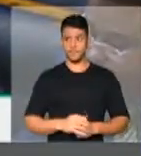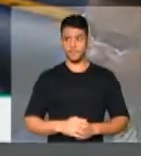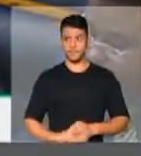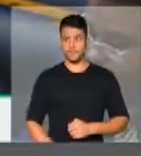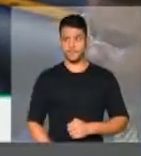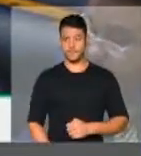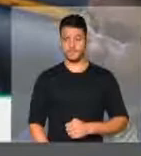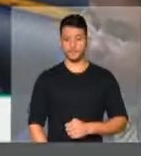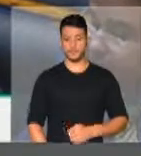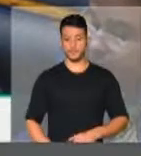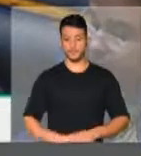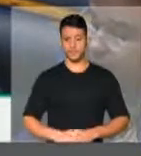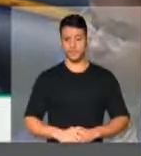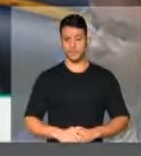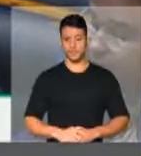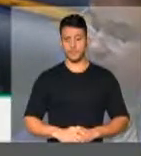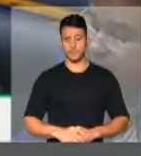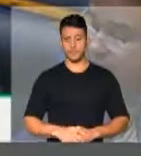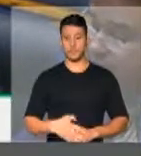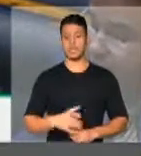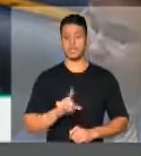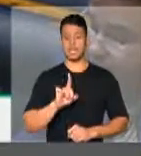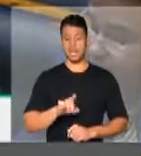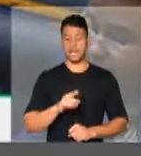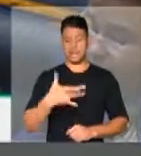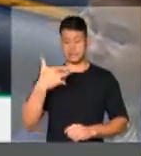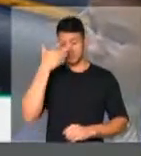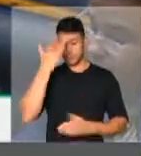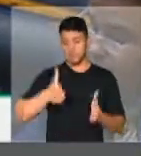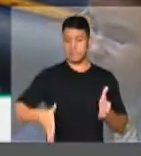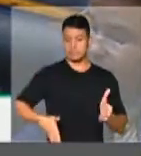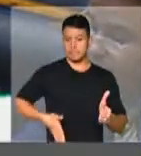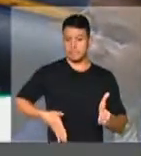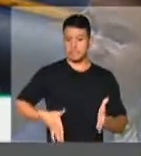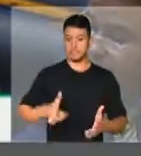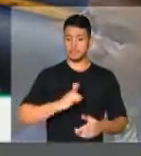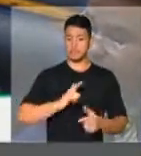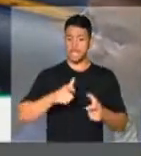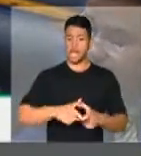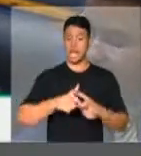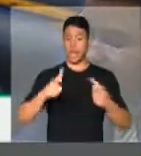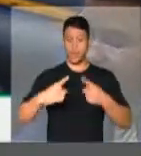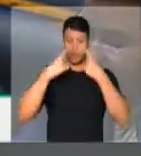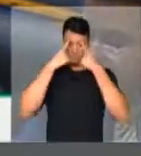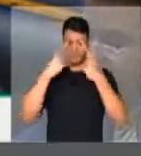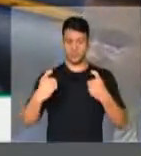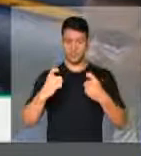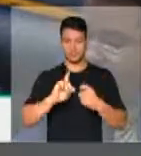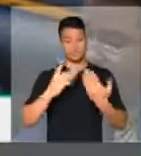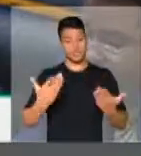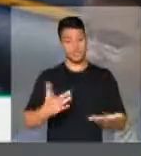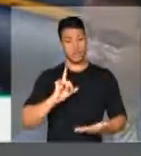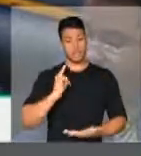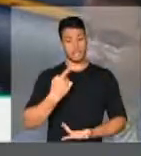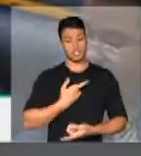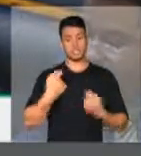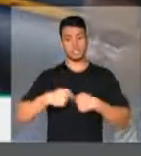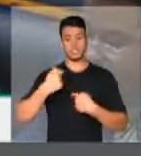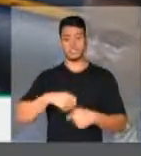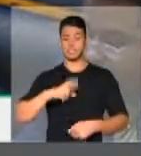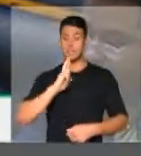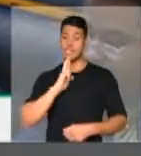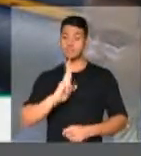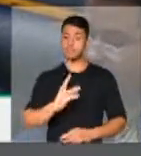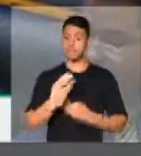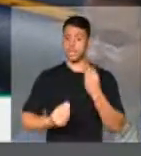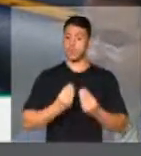fazem a violência crescer e a criminalidade se transformando num grande negócio como num país como o Brasil. A resposta do Legislativo é o